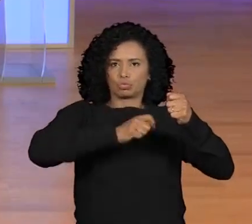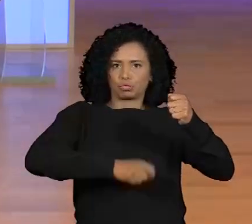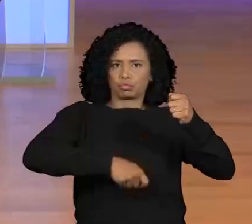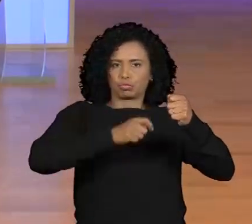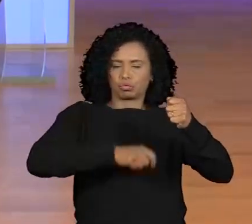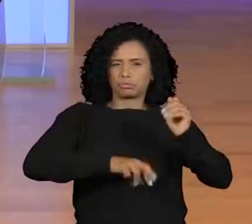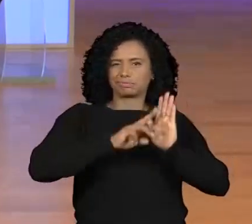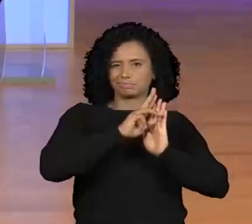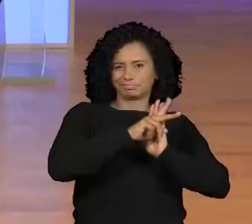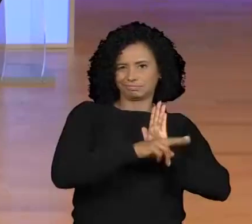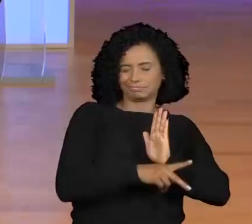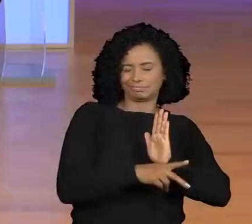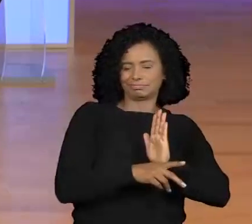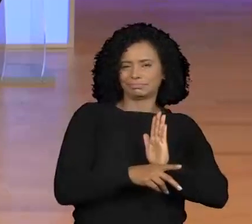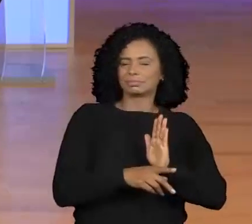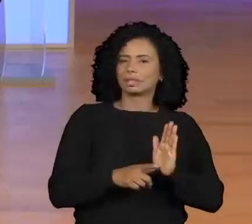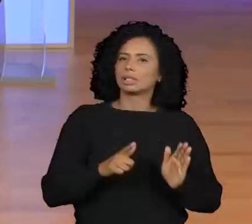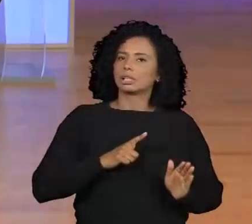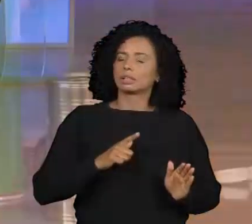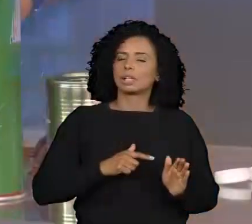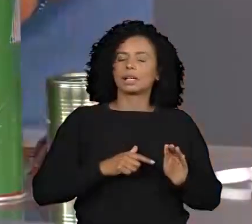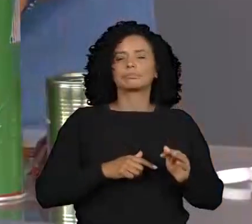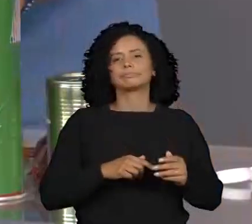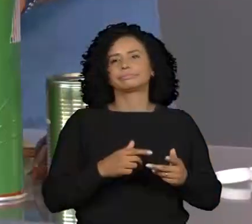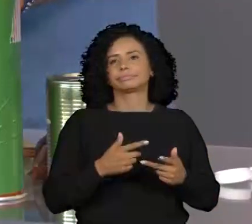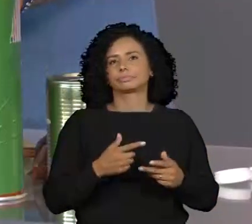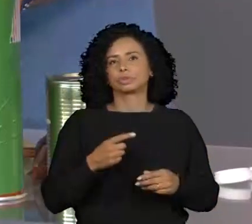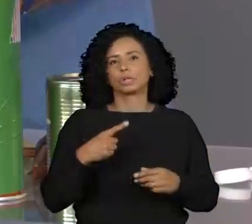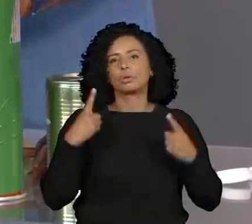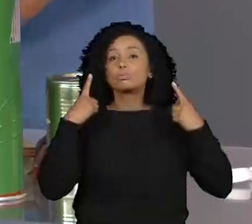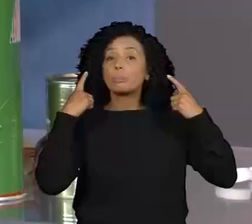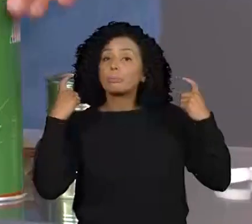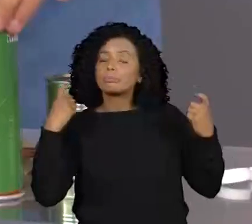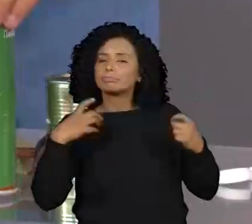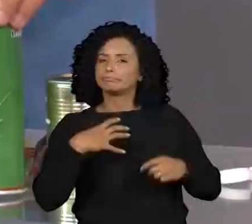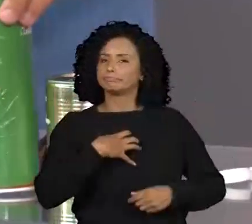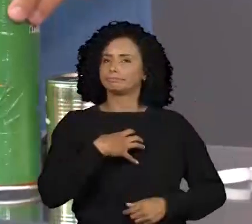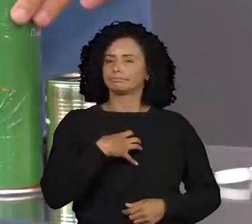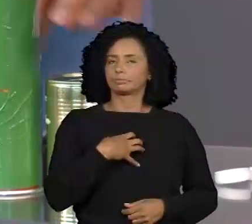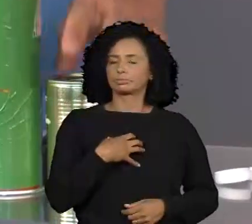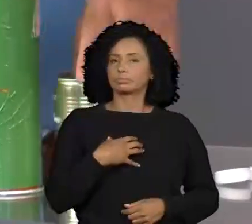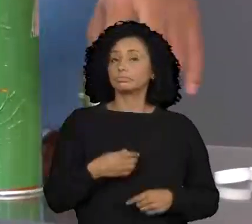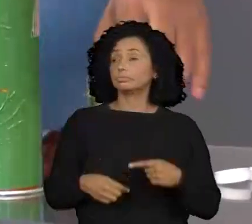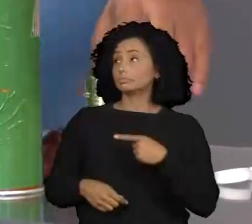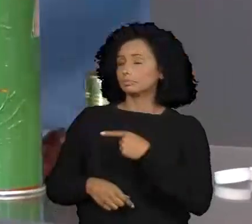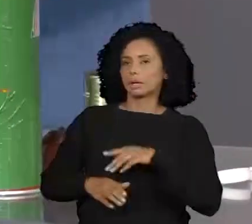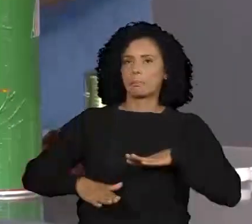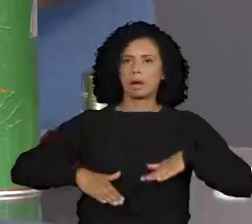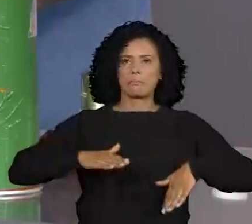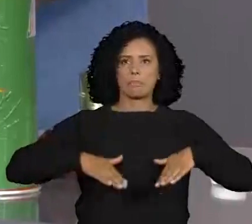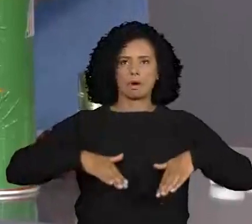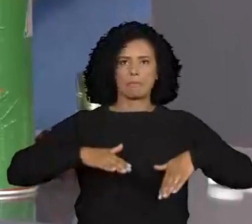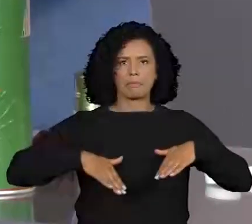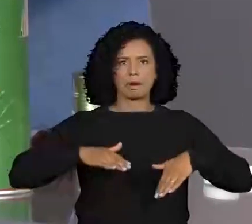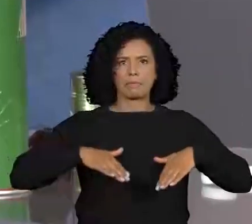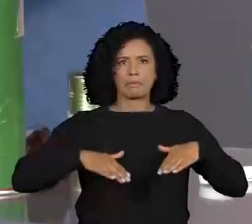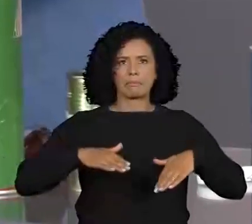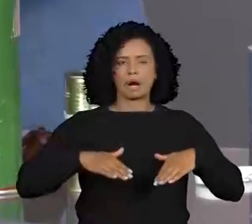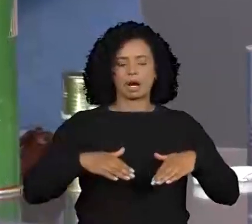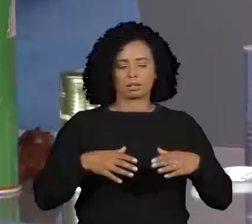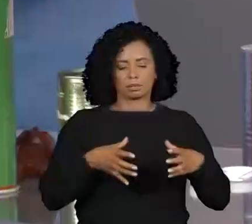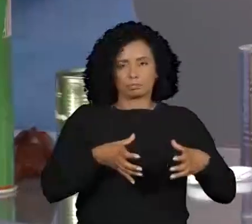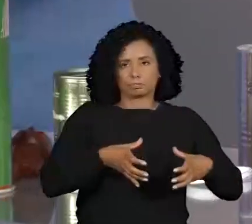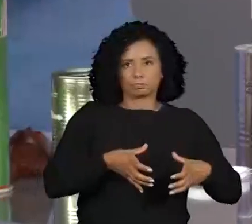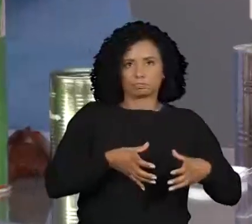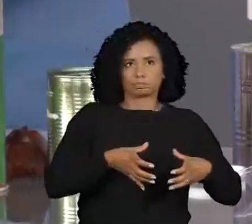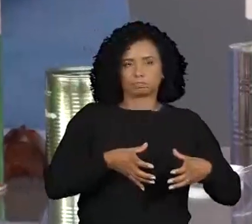Então a gente tem um bongô aqui é legal que o bongo ele é um instrumento que já tem as duas partes aqui ele tem uma parte